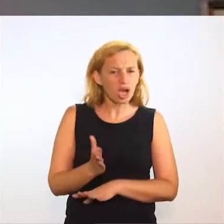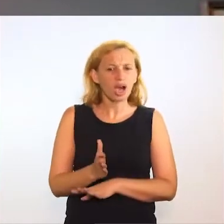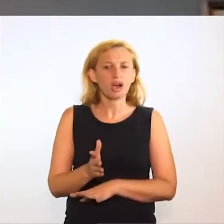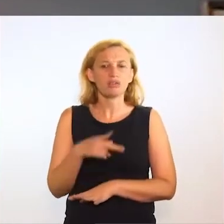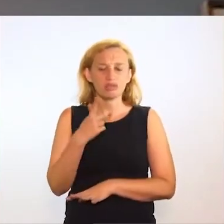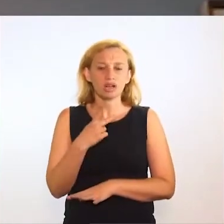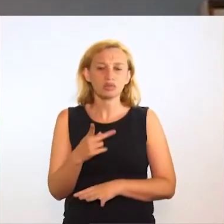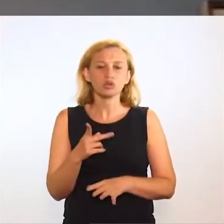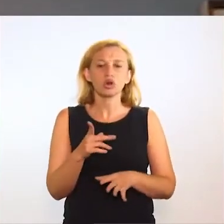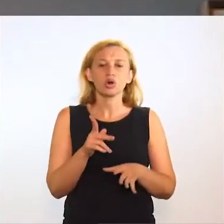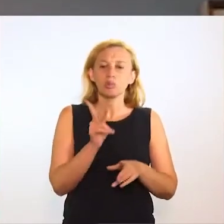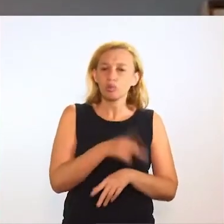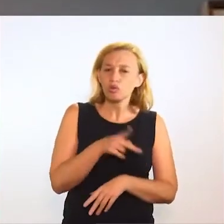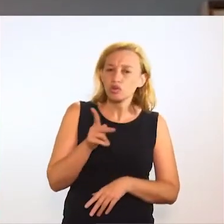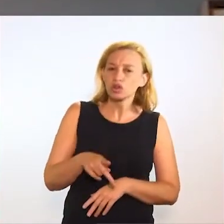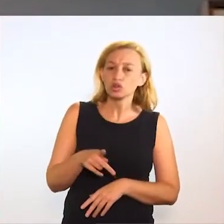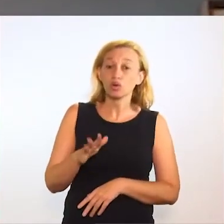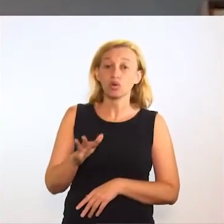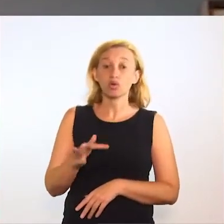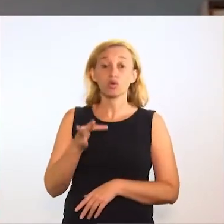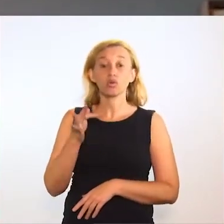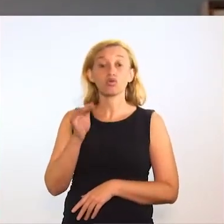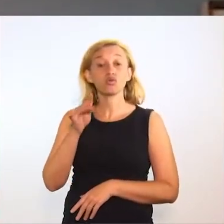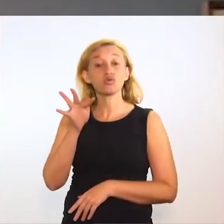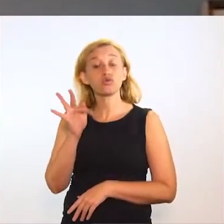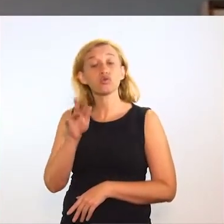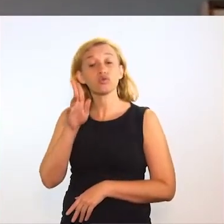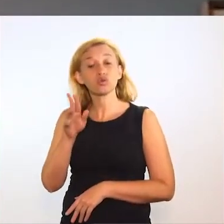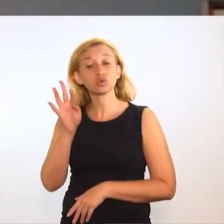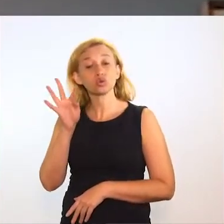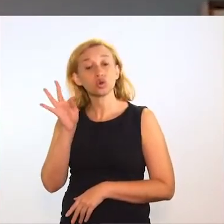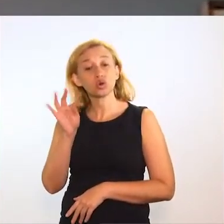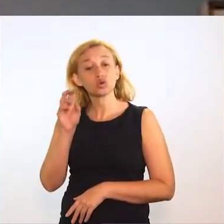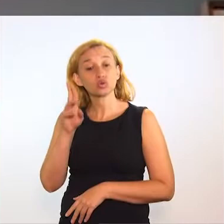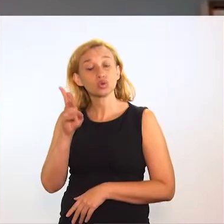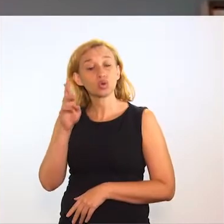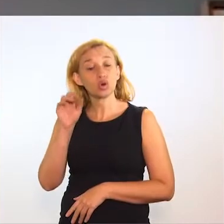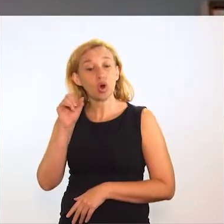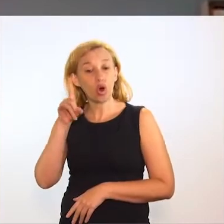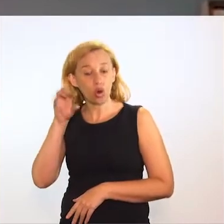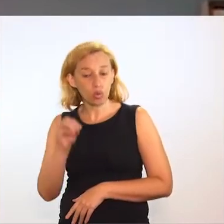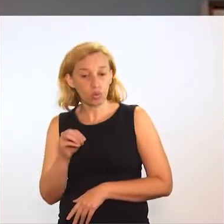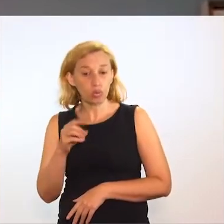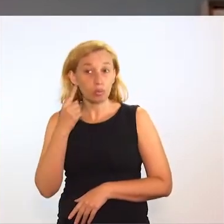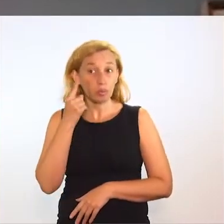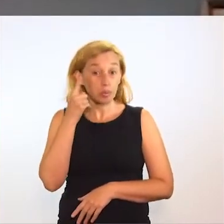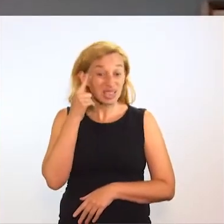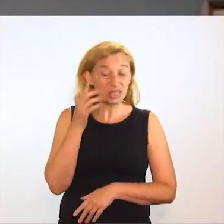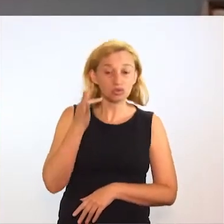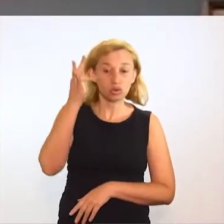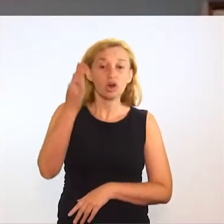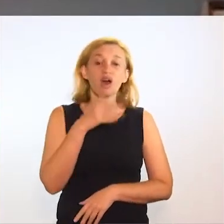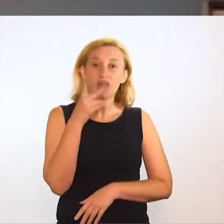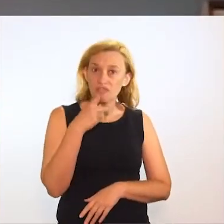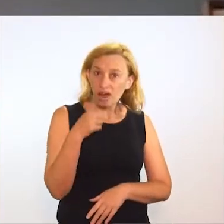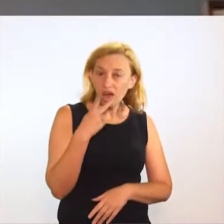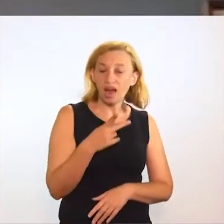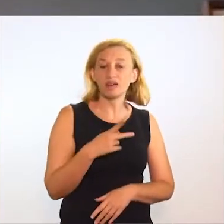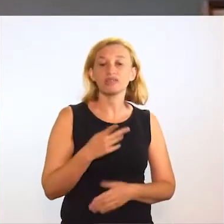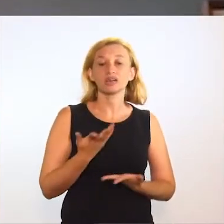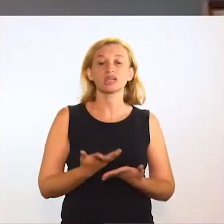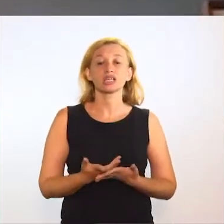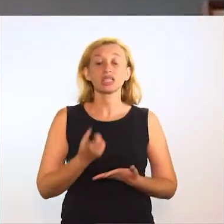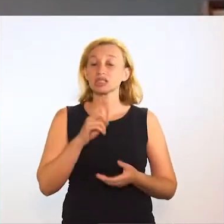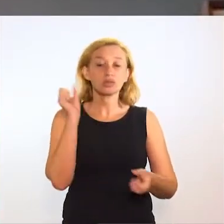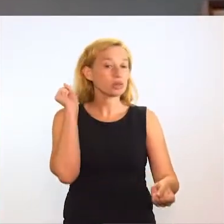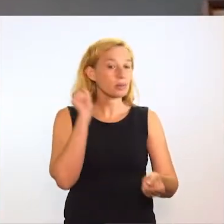Mas a gente chamou um professor que é futurólogo, né? Na verdade, que desenha cenários de futuro. E ele falava disso, assim,